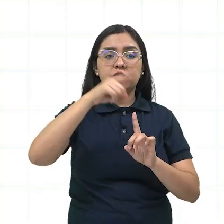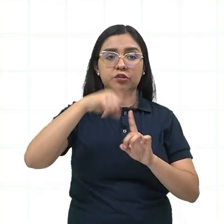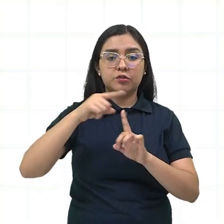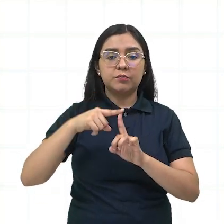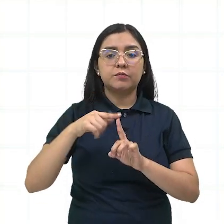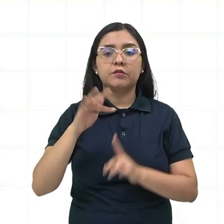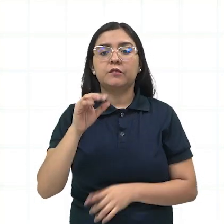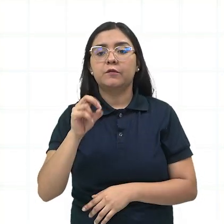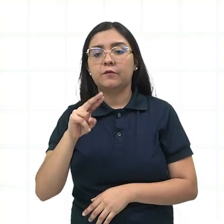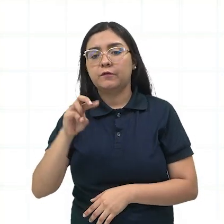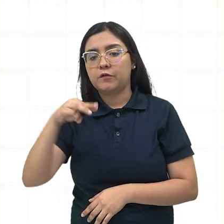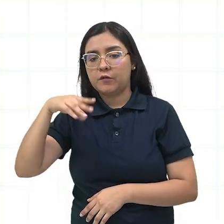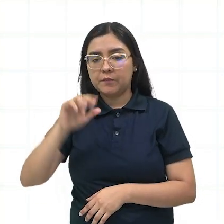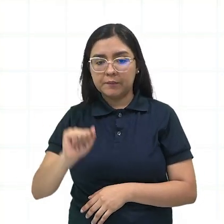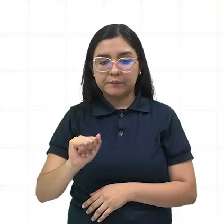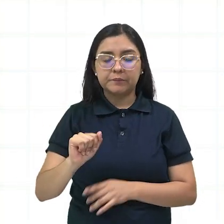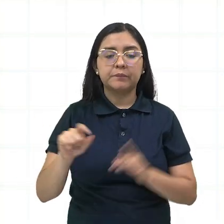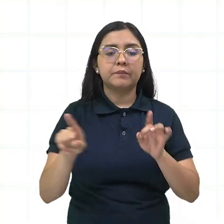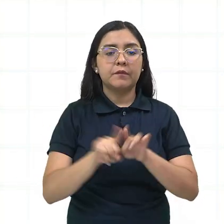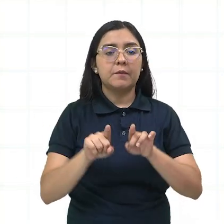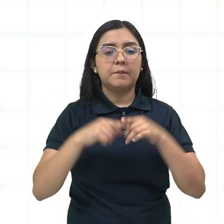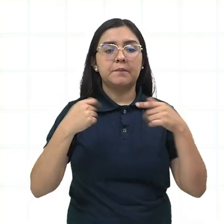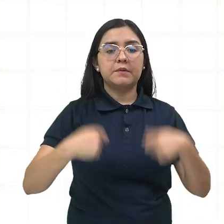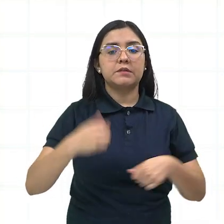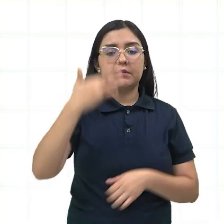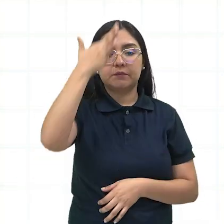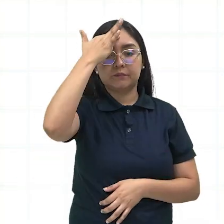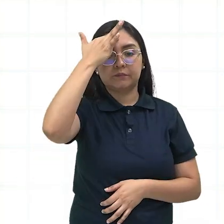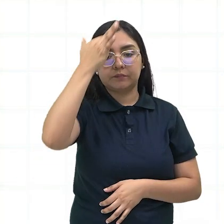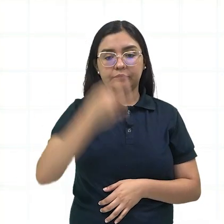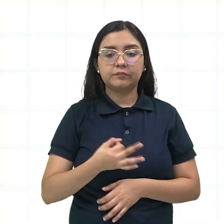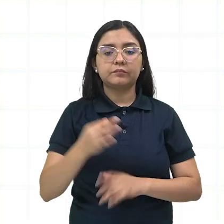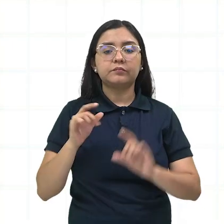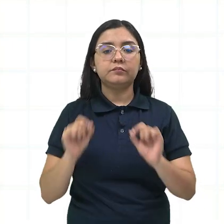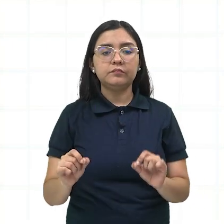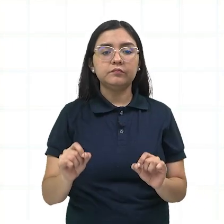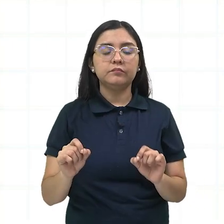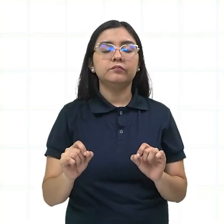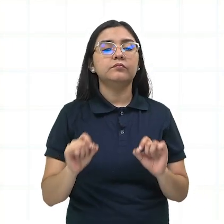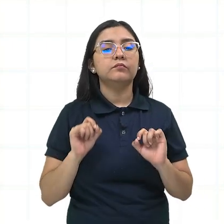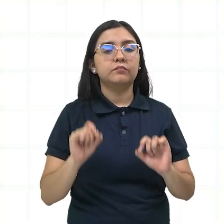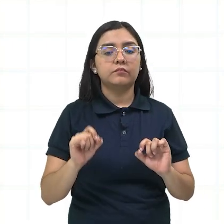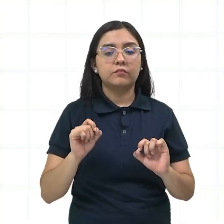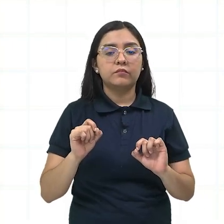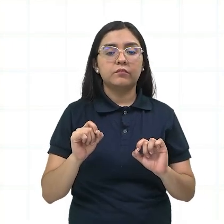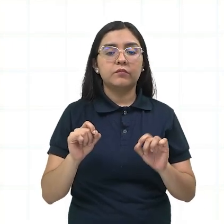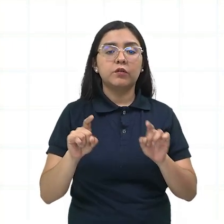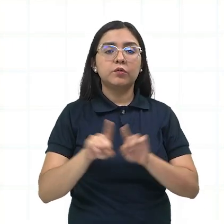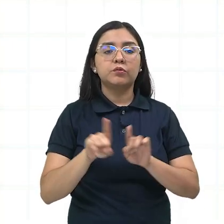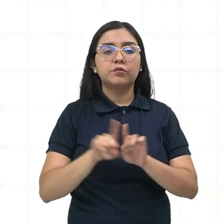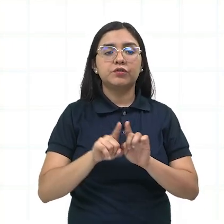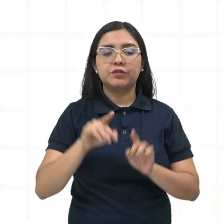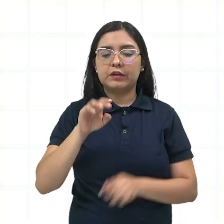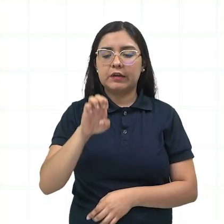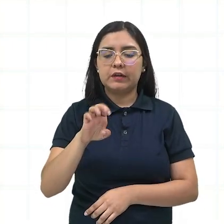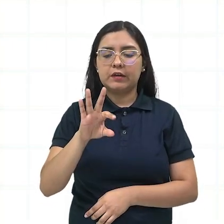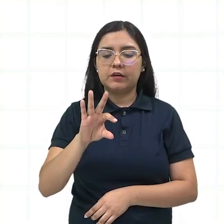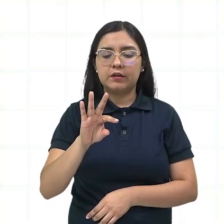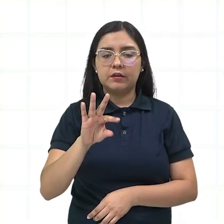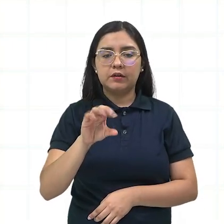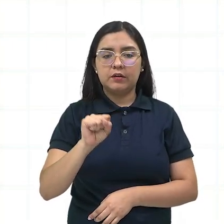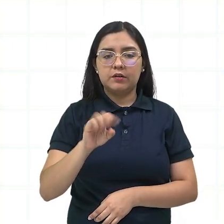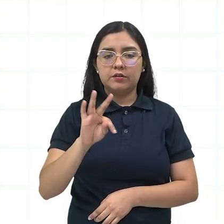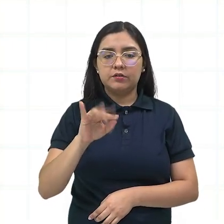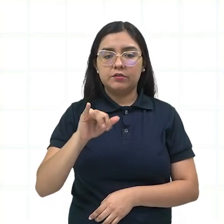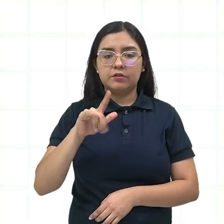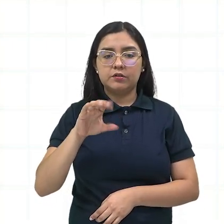forma. Eu também vou precisar entender que ela também me traz a questão dos estilos. E